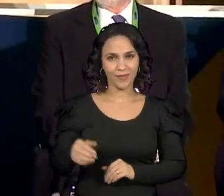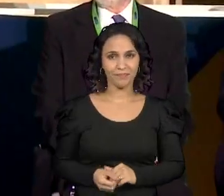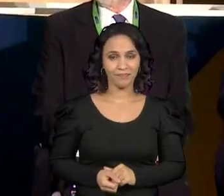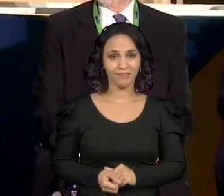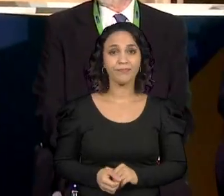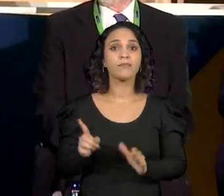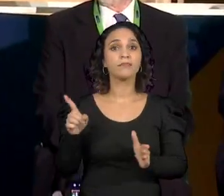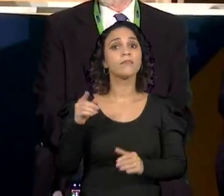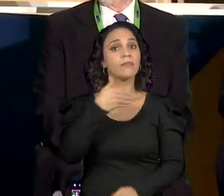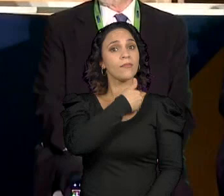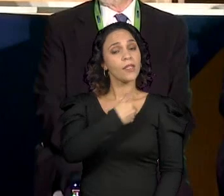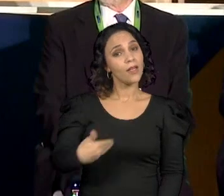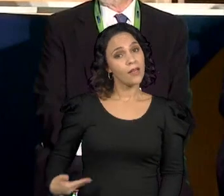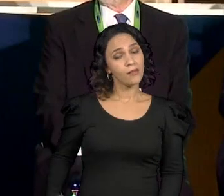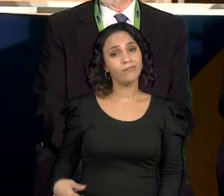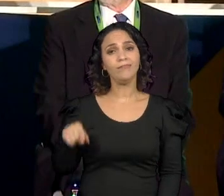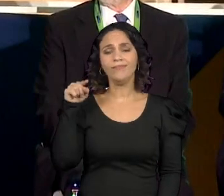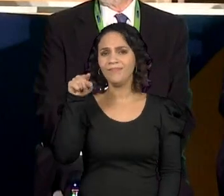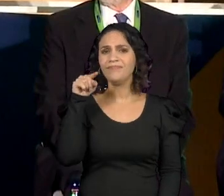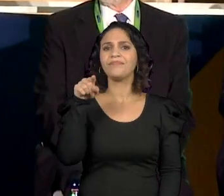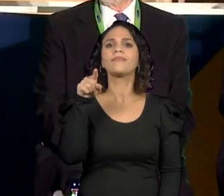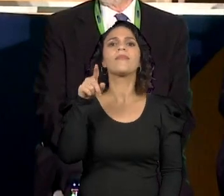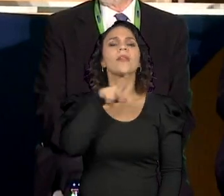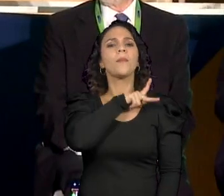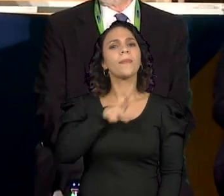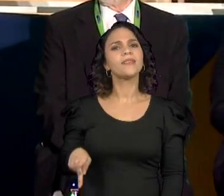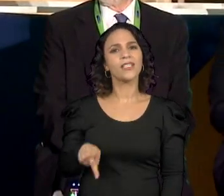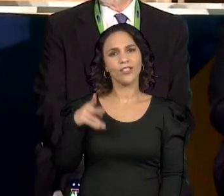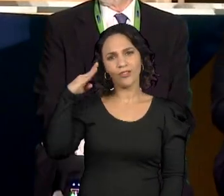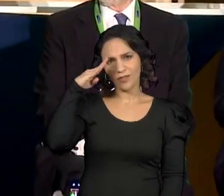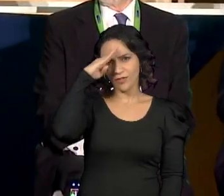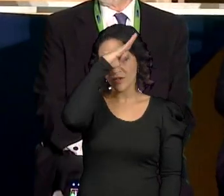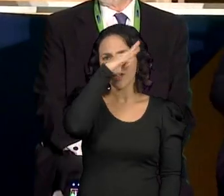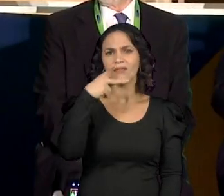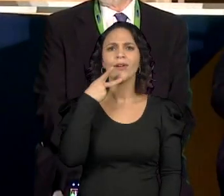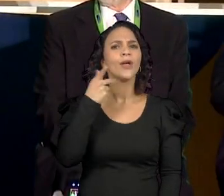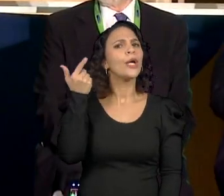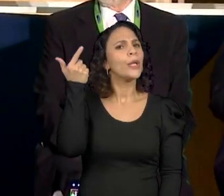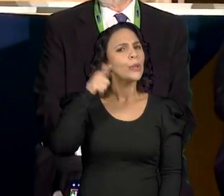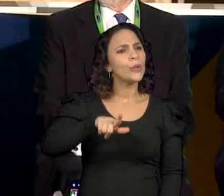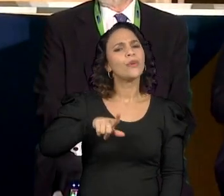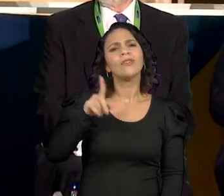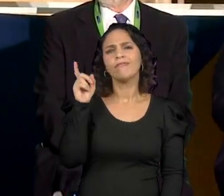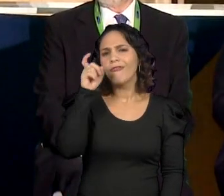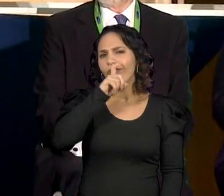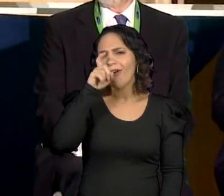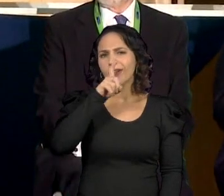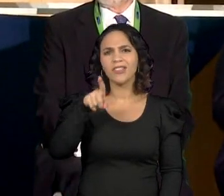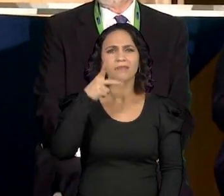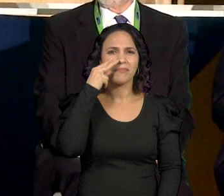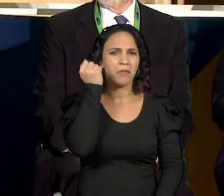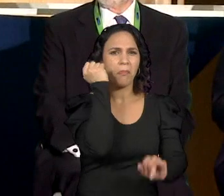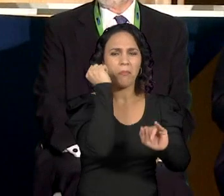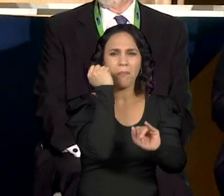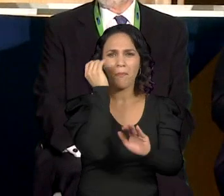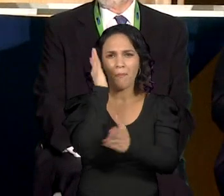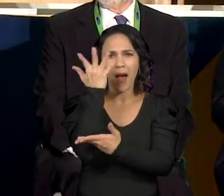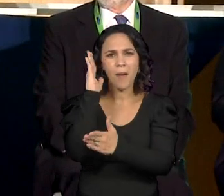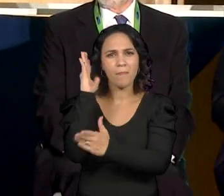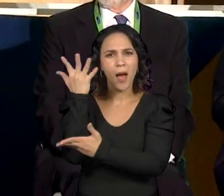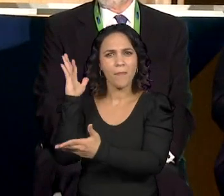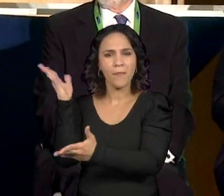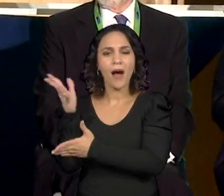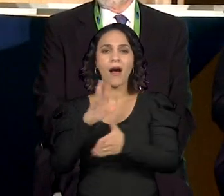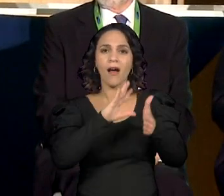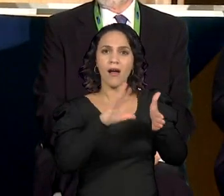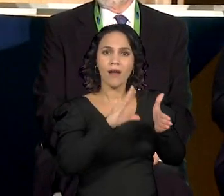Após o presidente Jair Bolsonaro usar novamente informação falsa sobre desmatamento da Amazônia para investidores